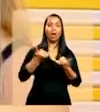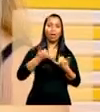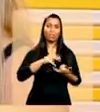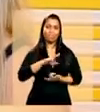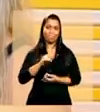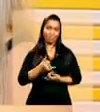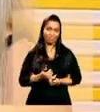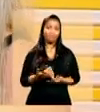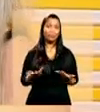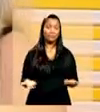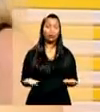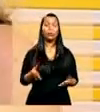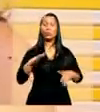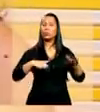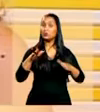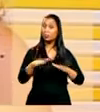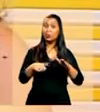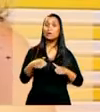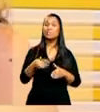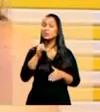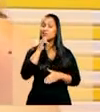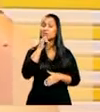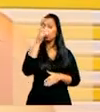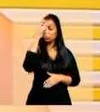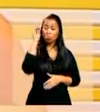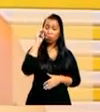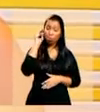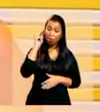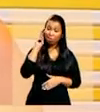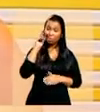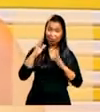adolescente tem para dizer. E muitas vezes, por ninguém